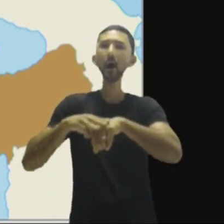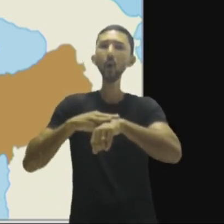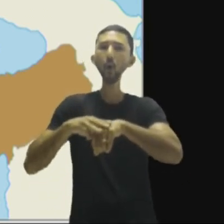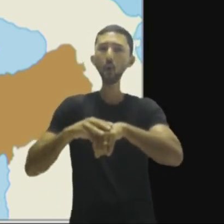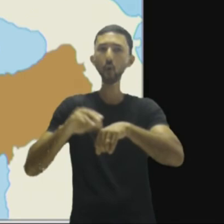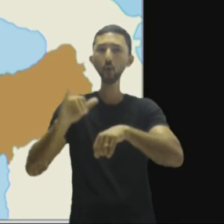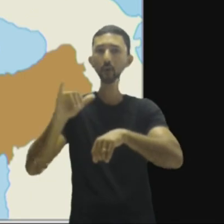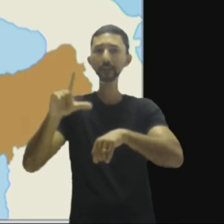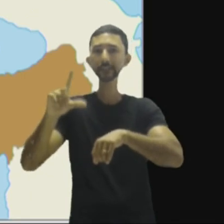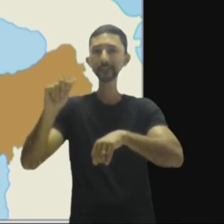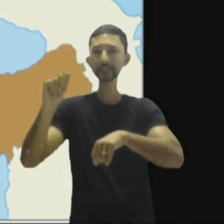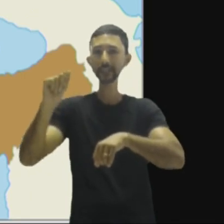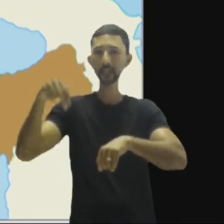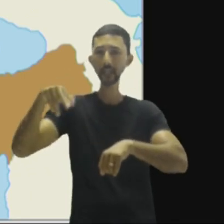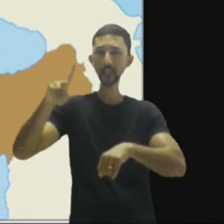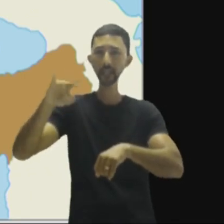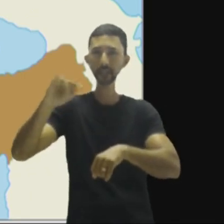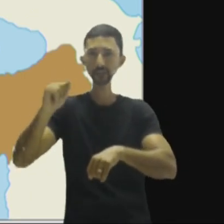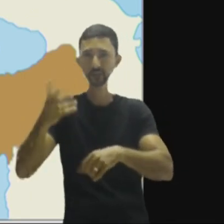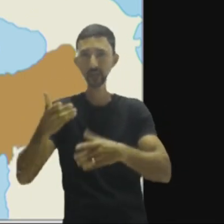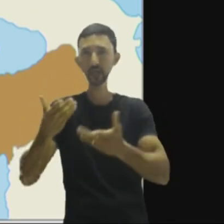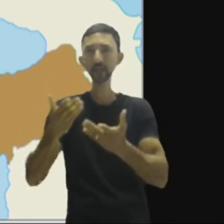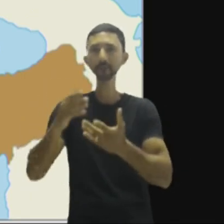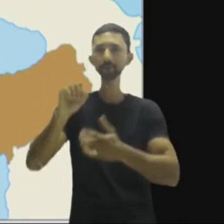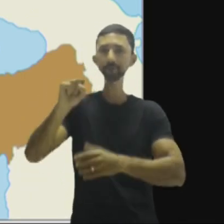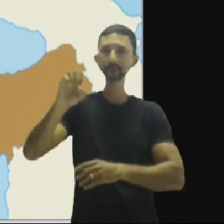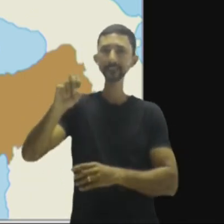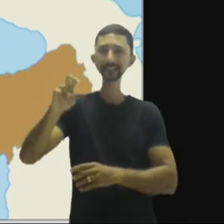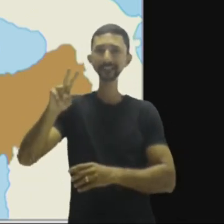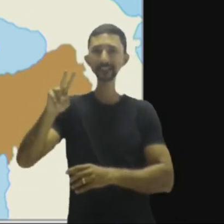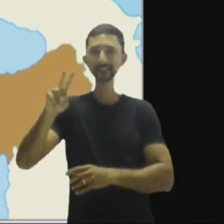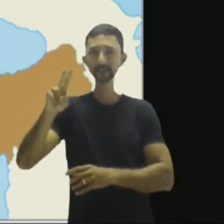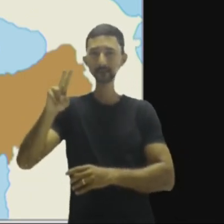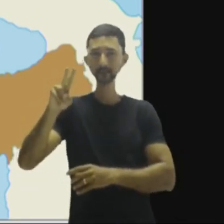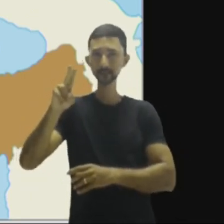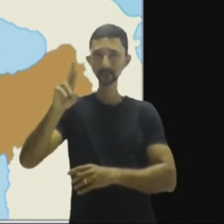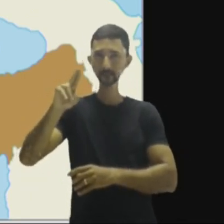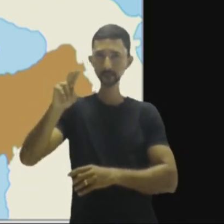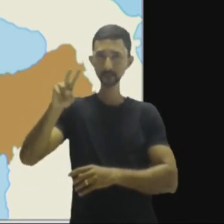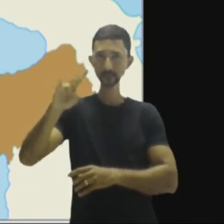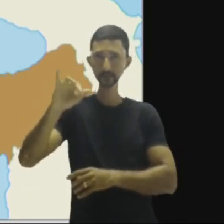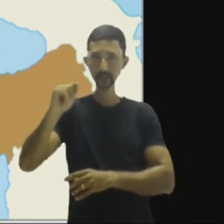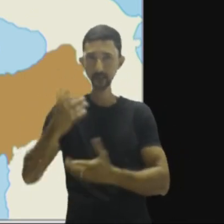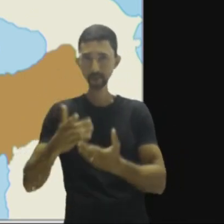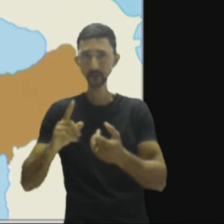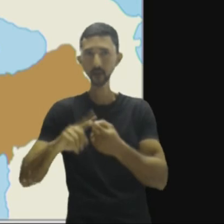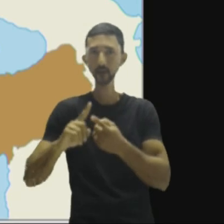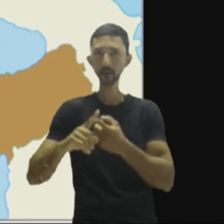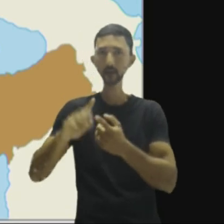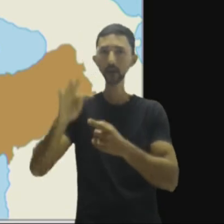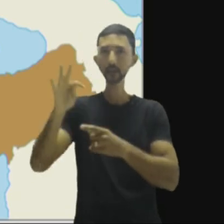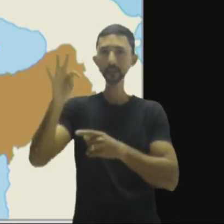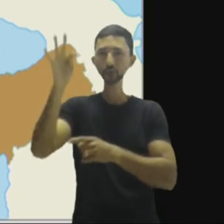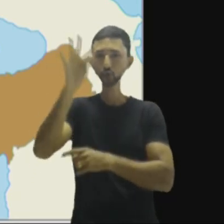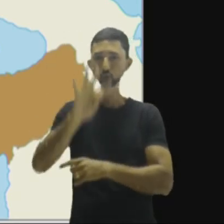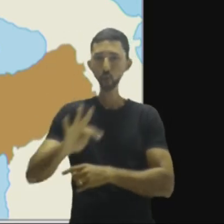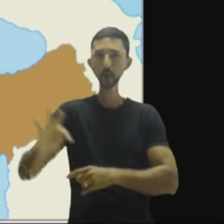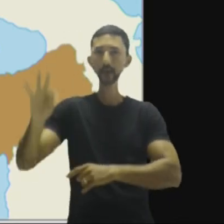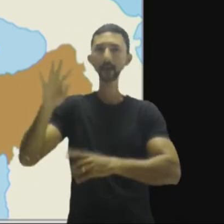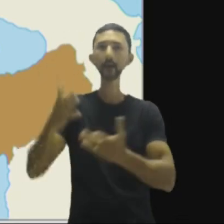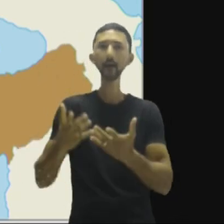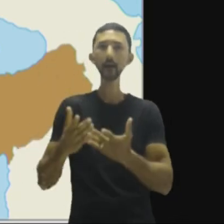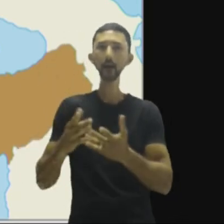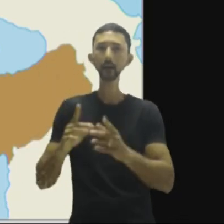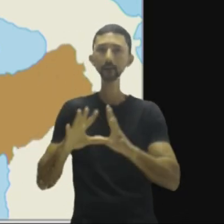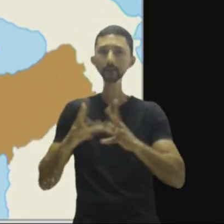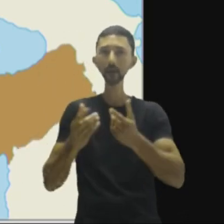Islândia, compreende a Sérvia, Montenegro, Macedônia, e a Turquia, que são países